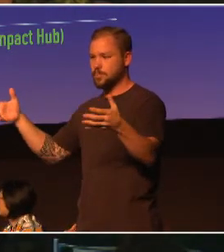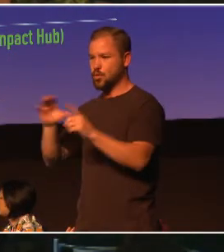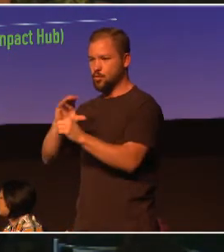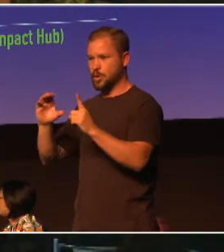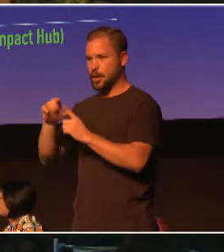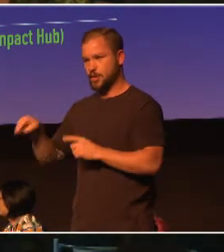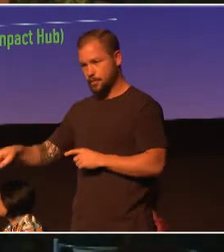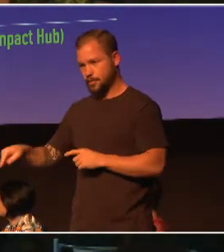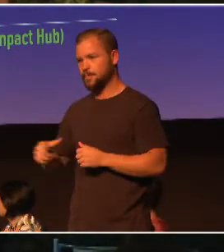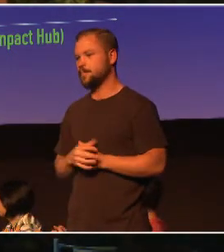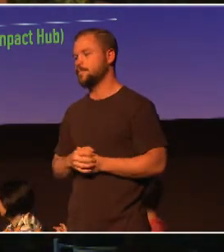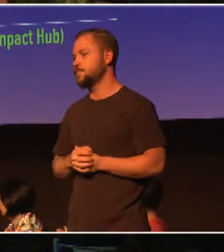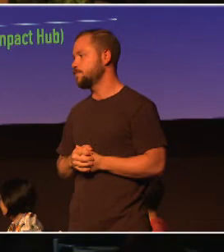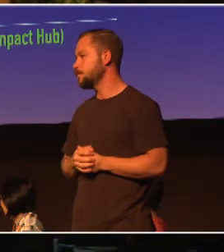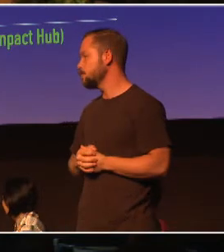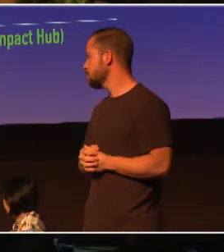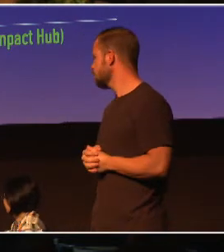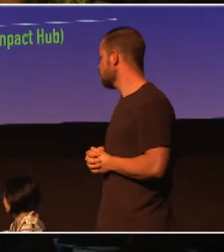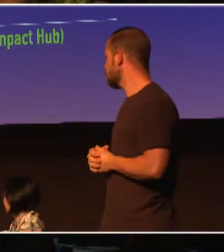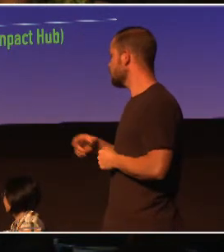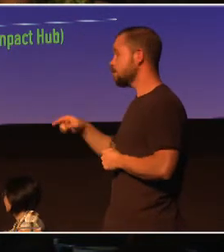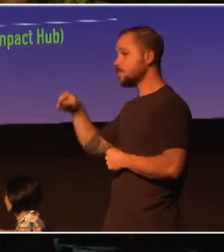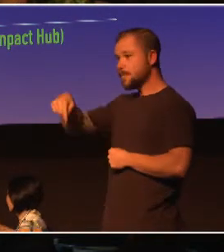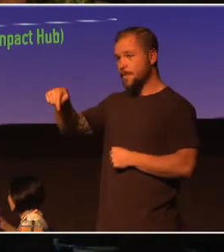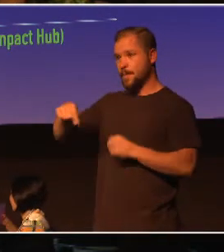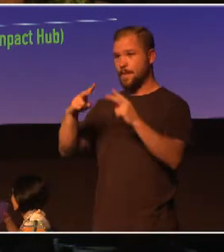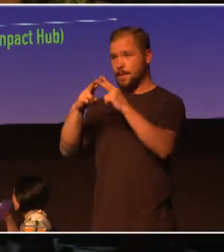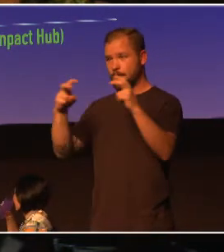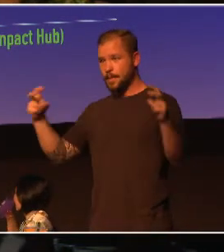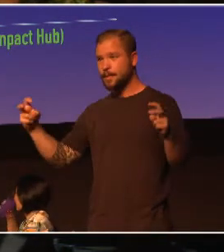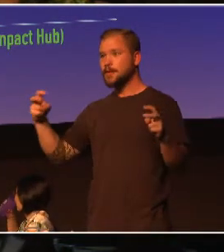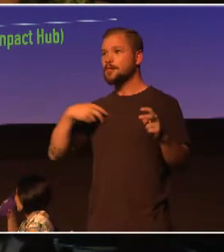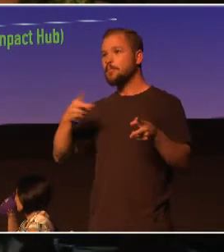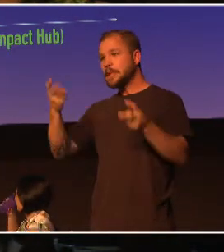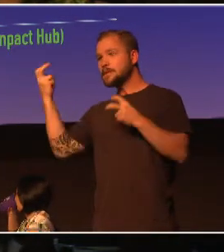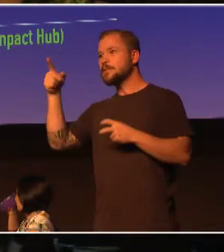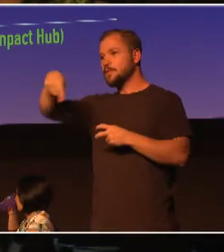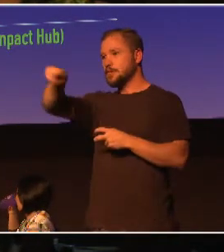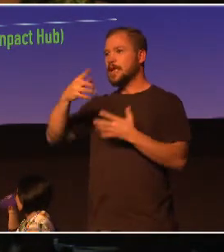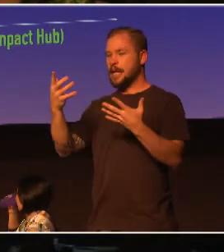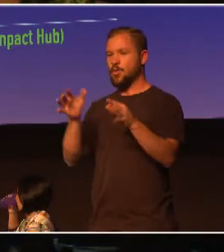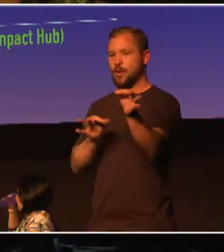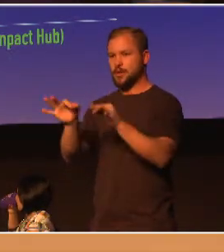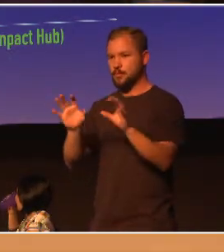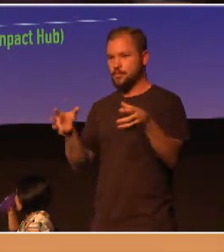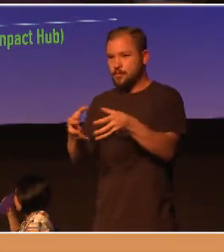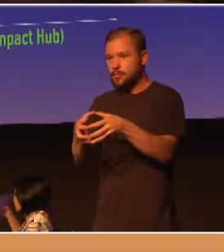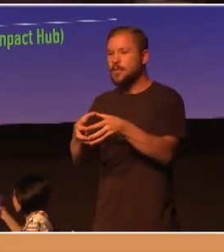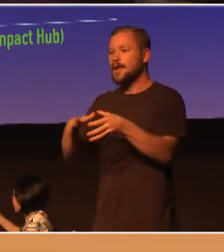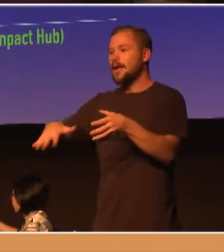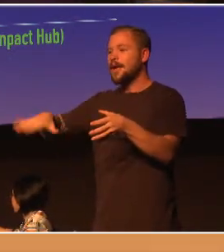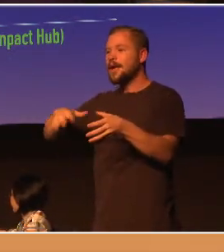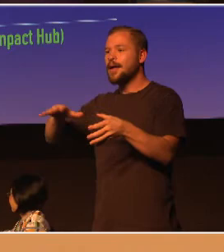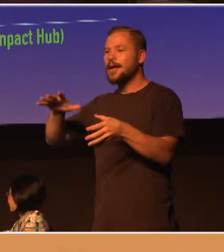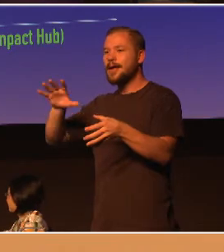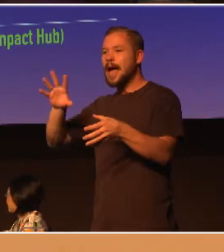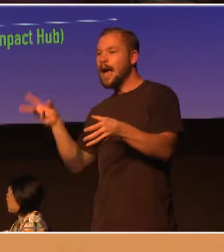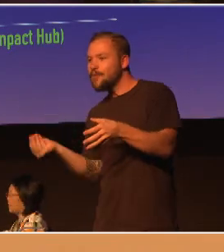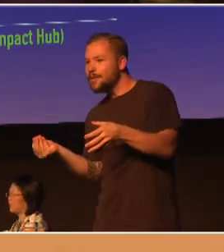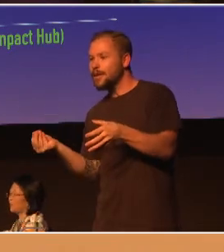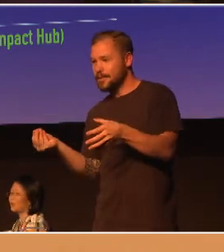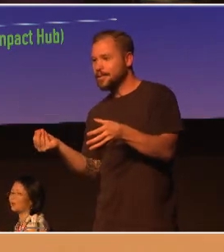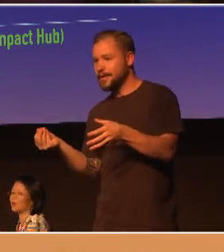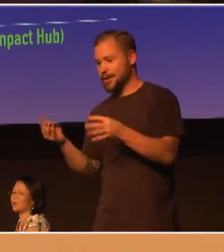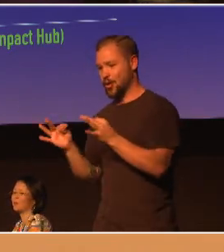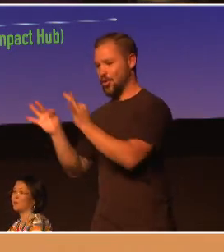aqui, daqui de Floripa, que está querendo criar uma comunidade em torno dessa questão afrotecnológica aqui. Se